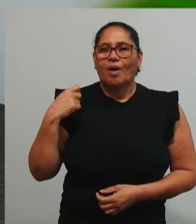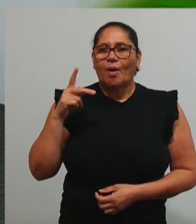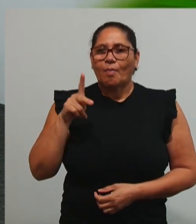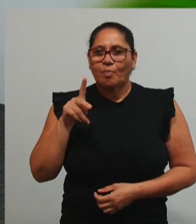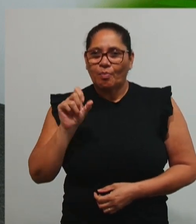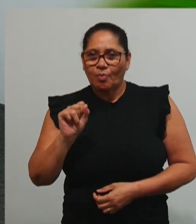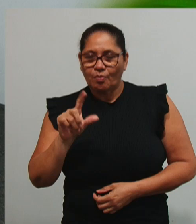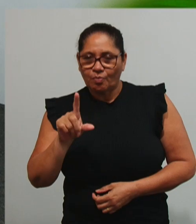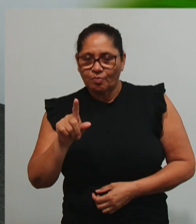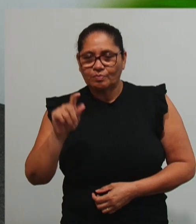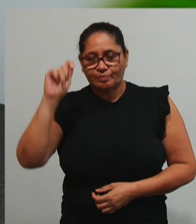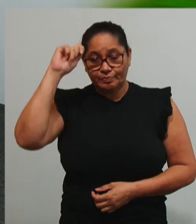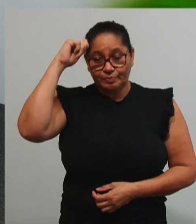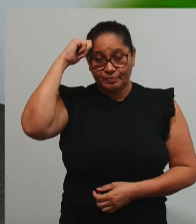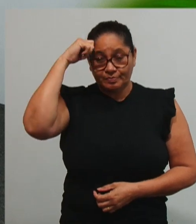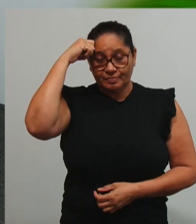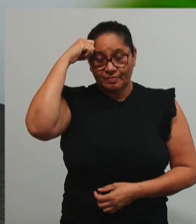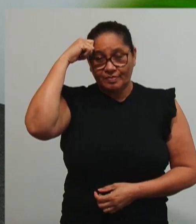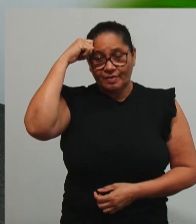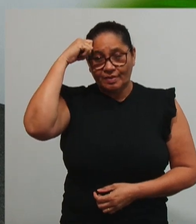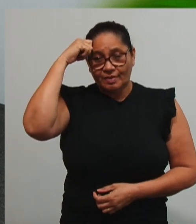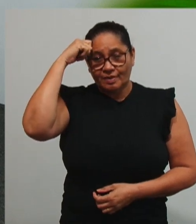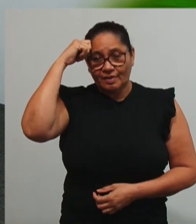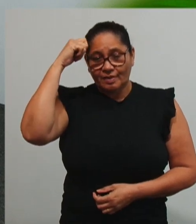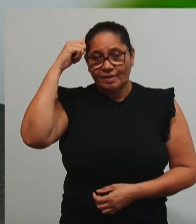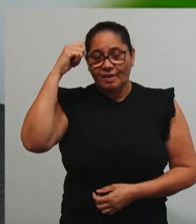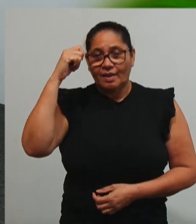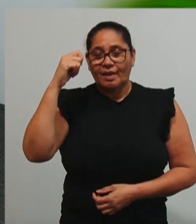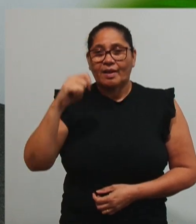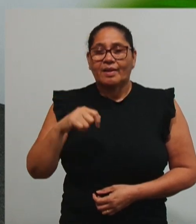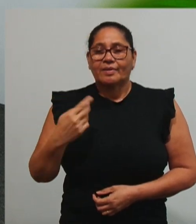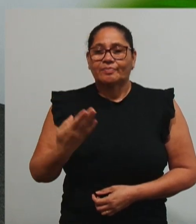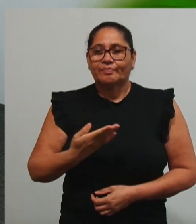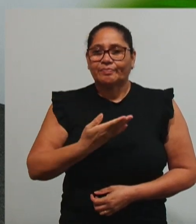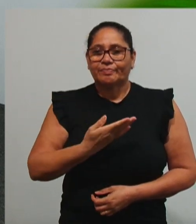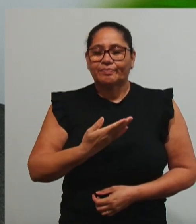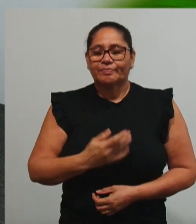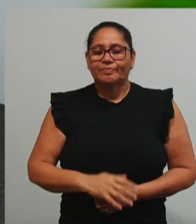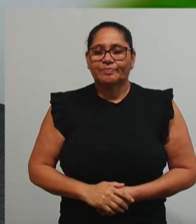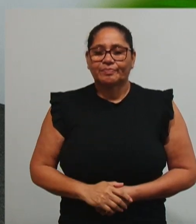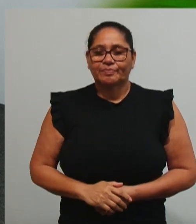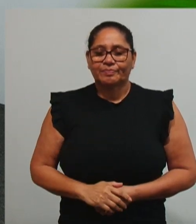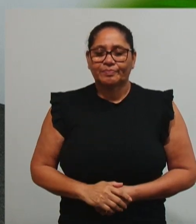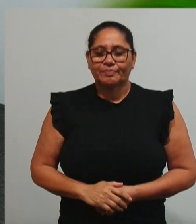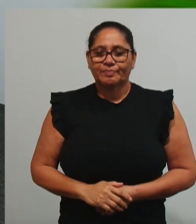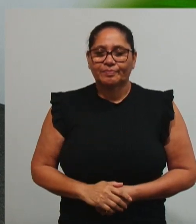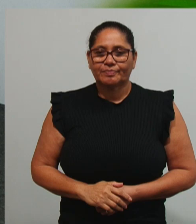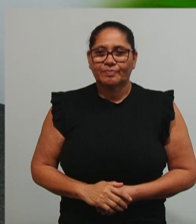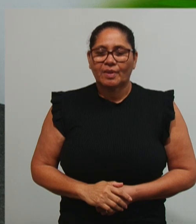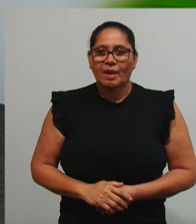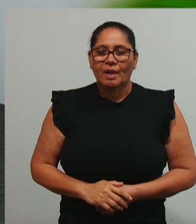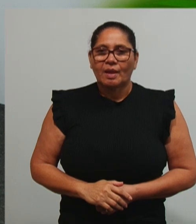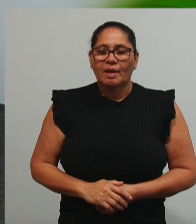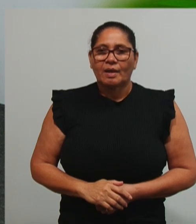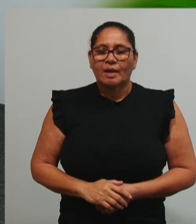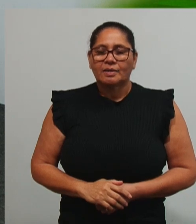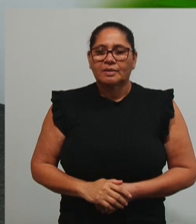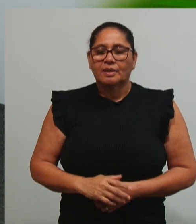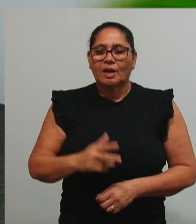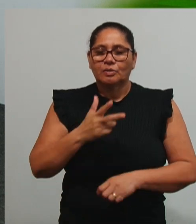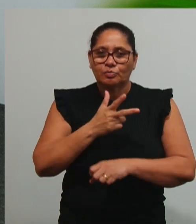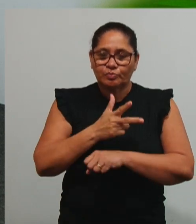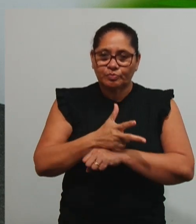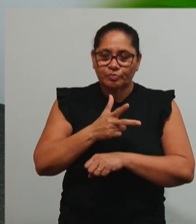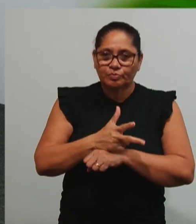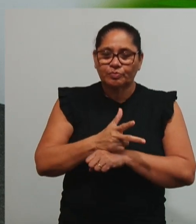na cor preta, e este é o sinal que me representa na comunidade surda. Eu estou nos estúdios do